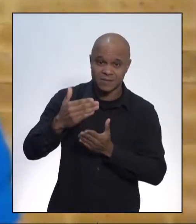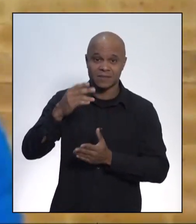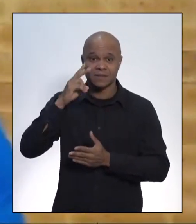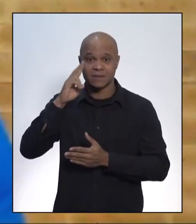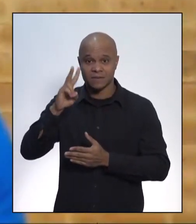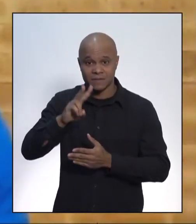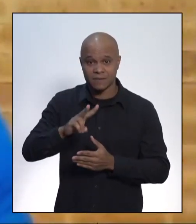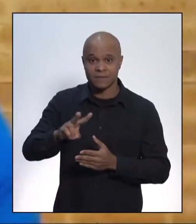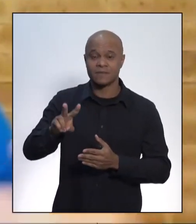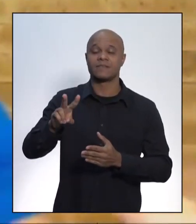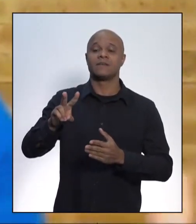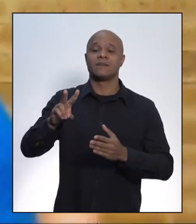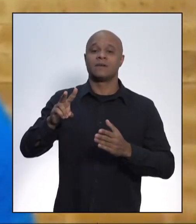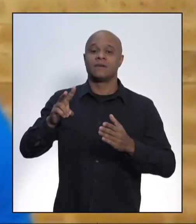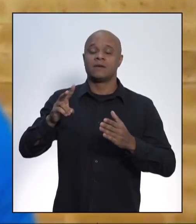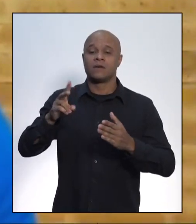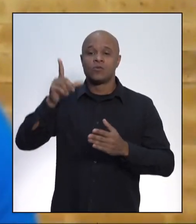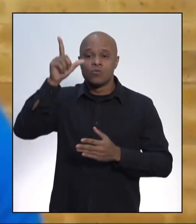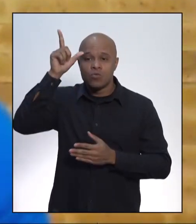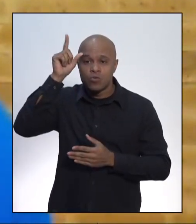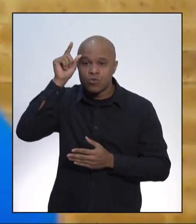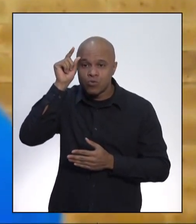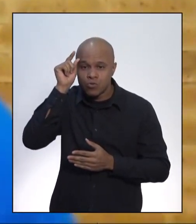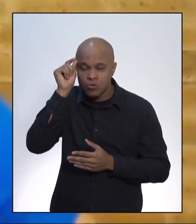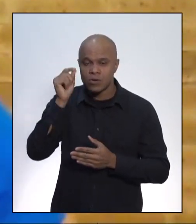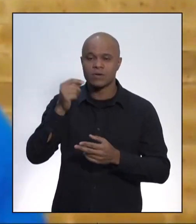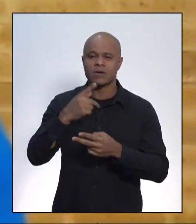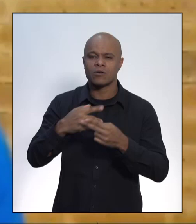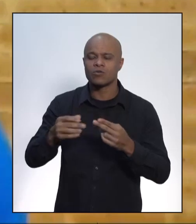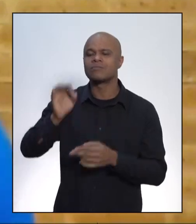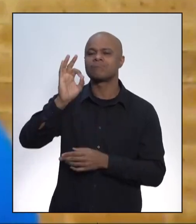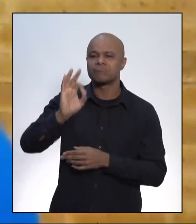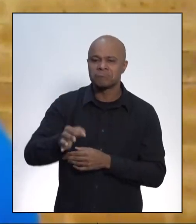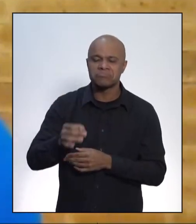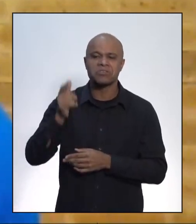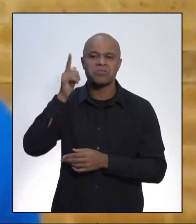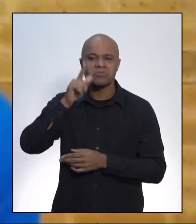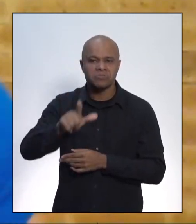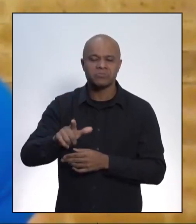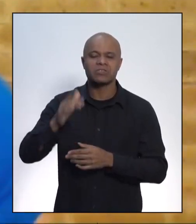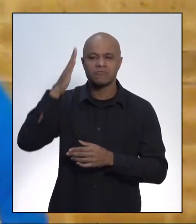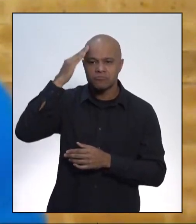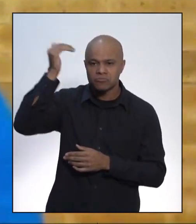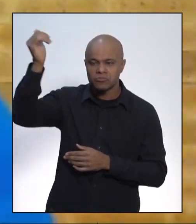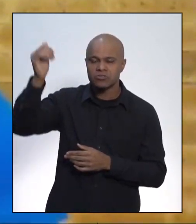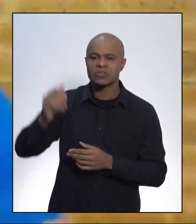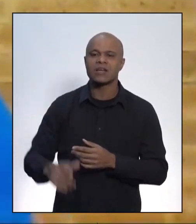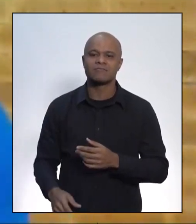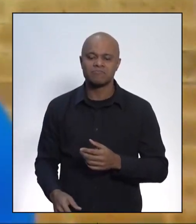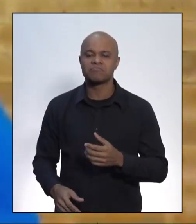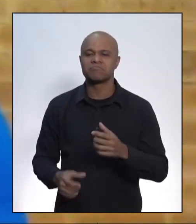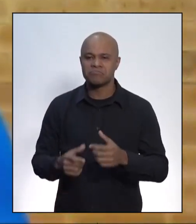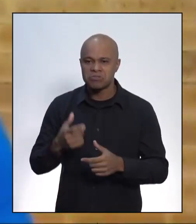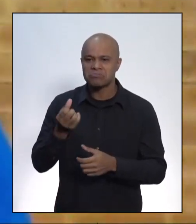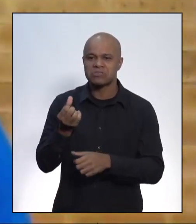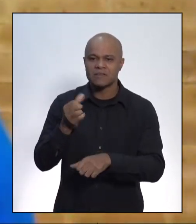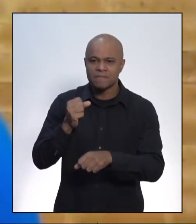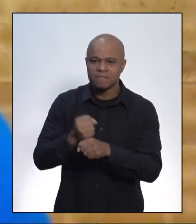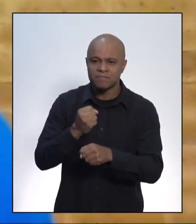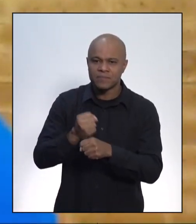ver aquele momento de virada que as coisas estão dando certo, a gente está começando a ver o sucesso. Ou seja, a gente está aqui 6 anos